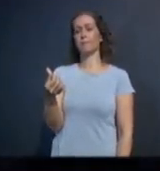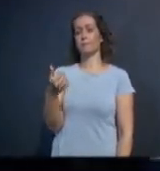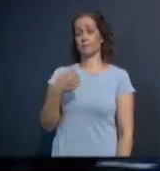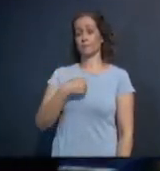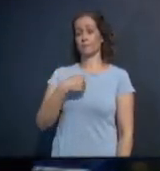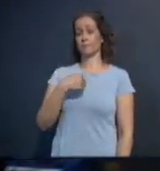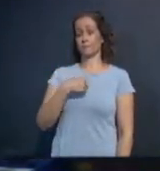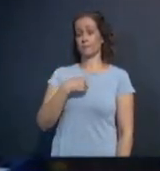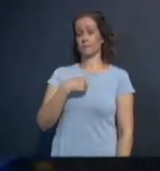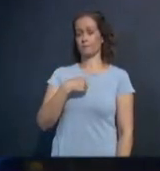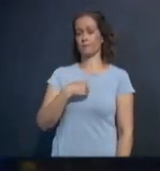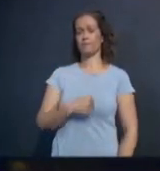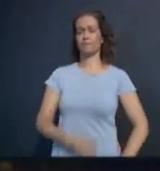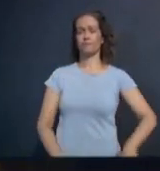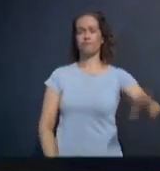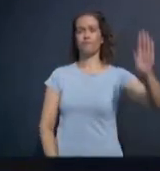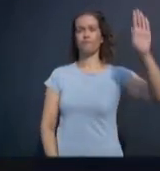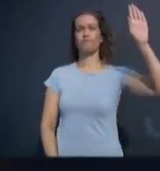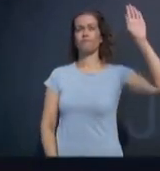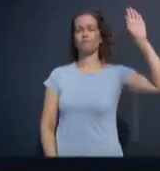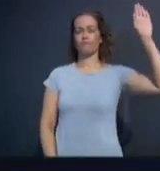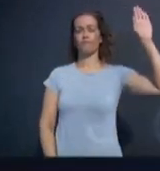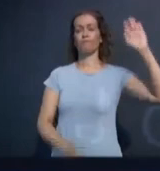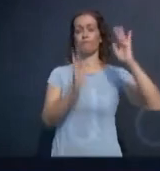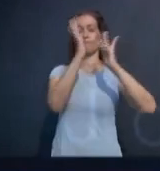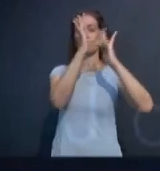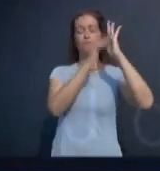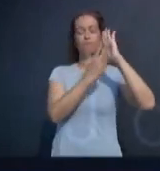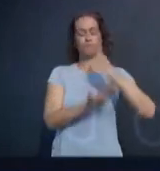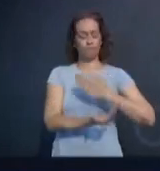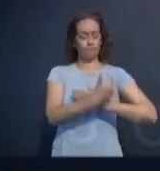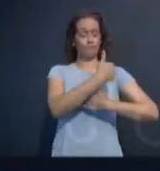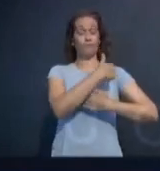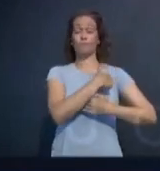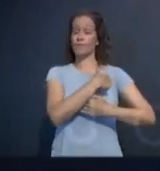Jesus, entra na minha vida. Ele entrou.